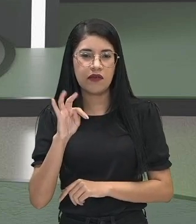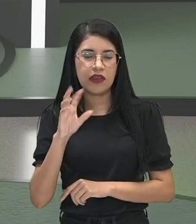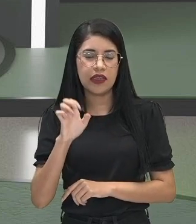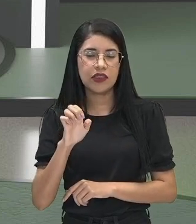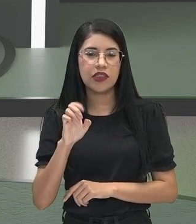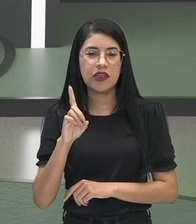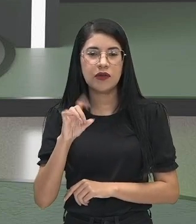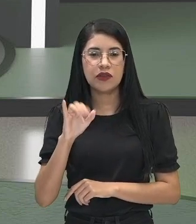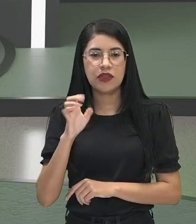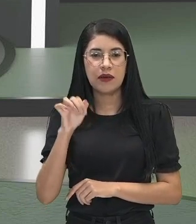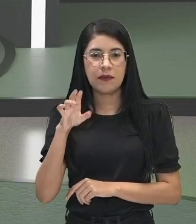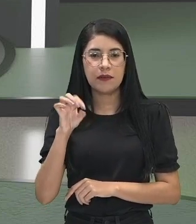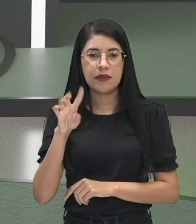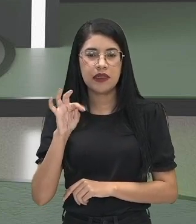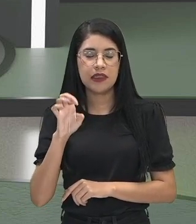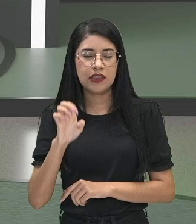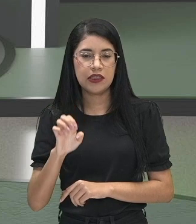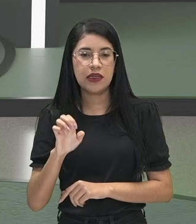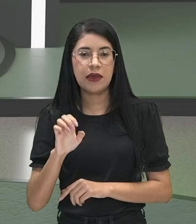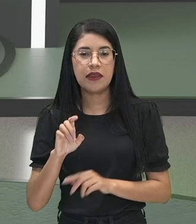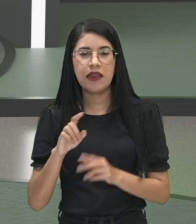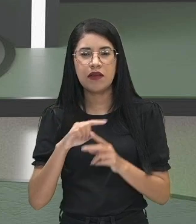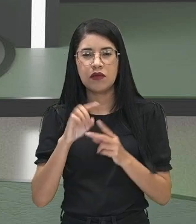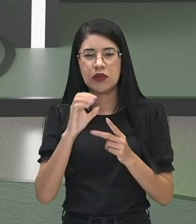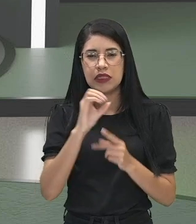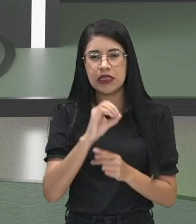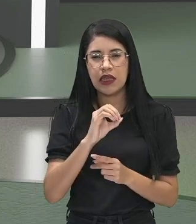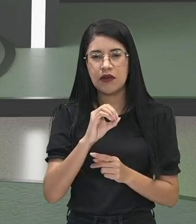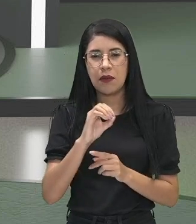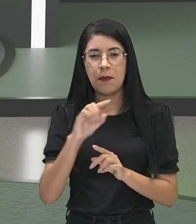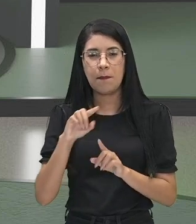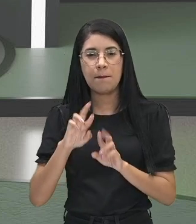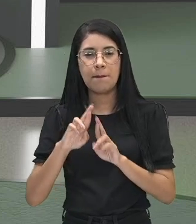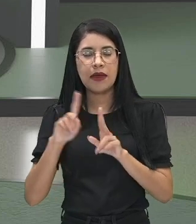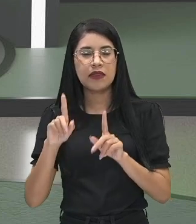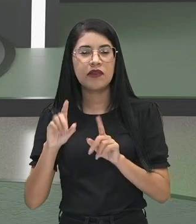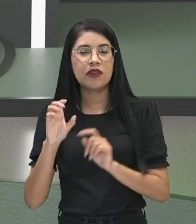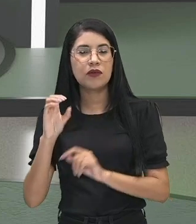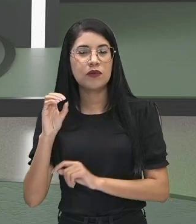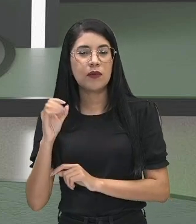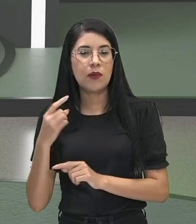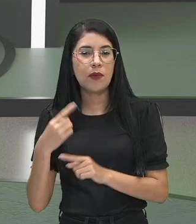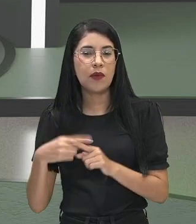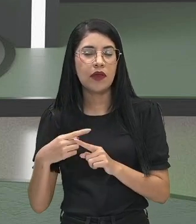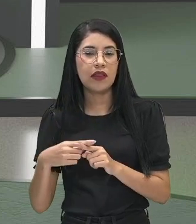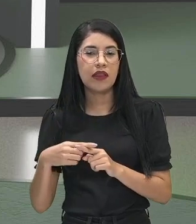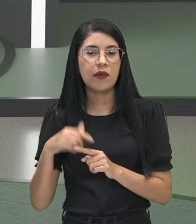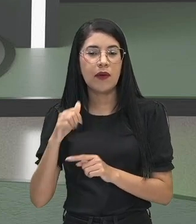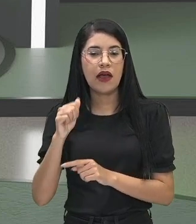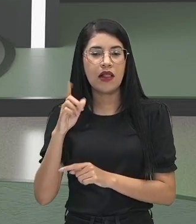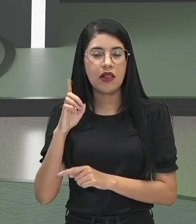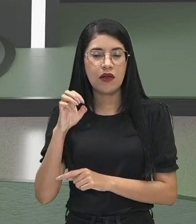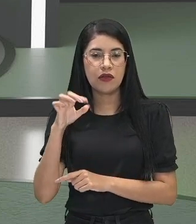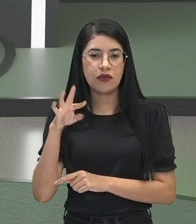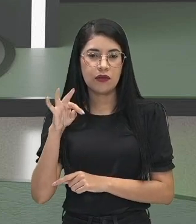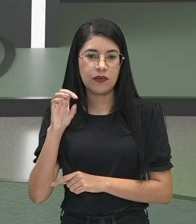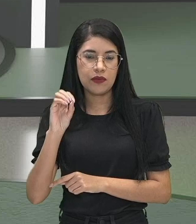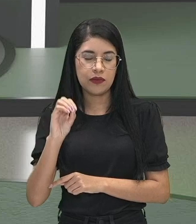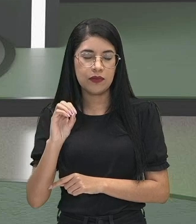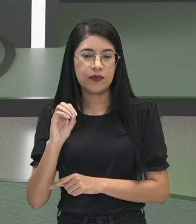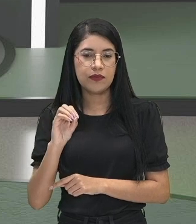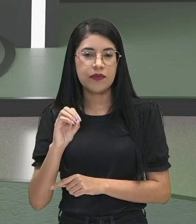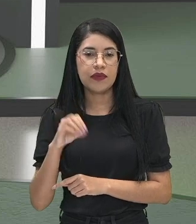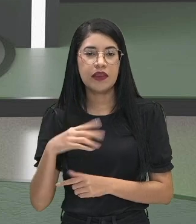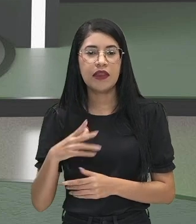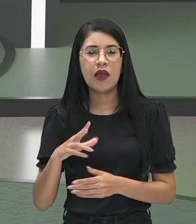grafite ele é 0, mas o diamante ele é diferente do 0. Por quê? Porque ele é um alótropo, na natureza ele é muito raro. Então,